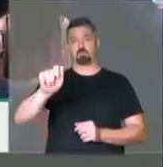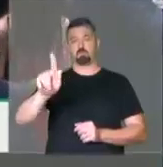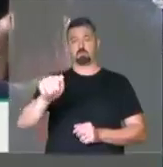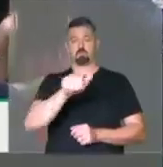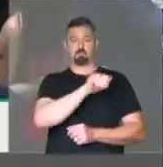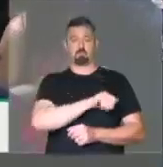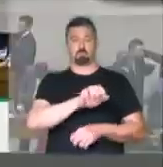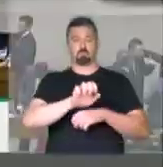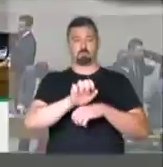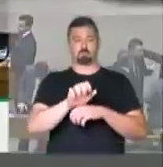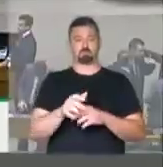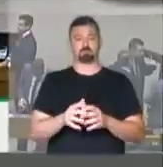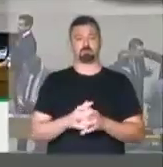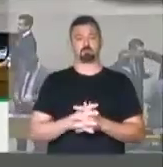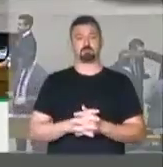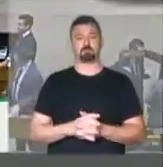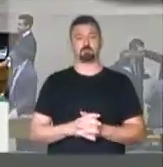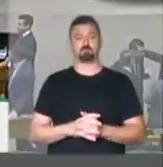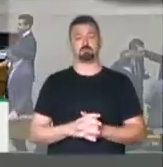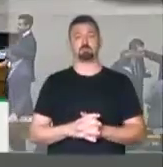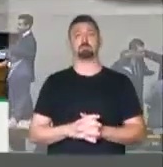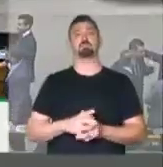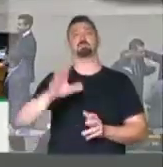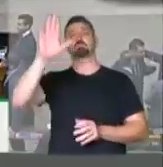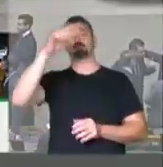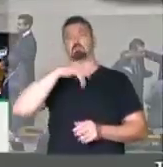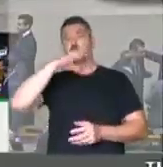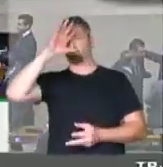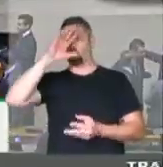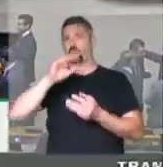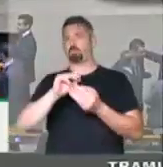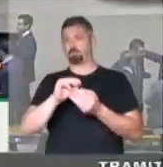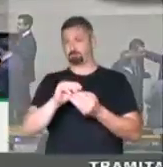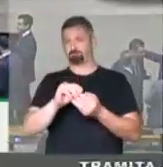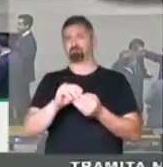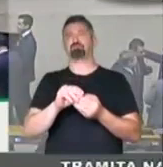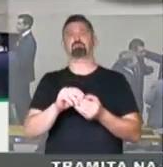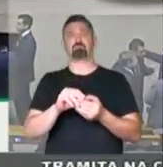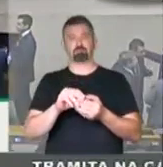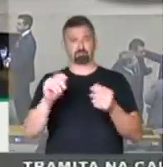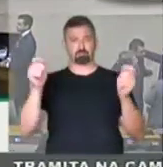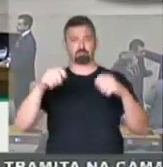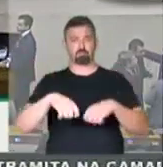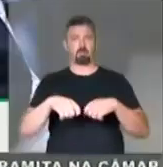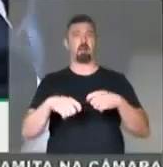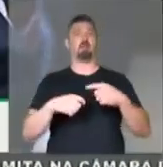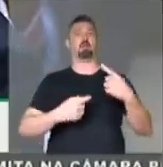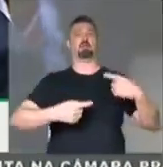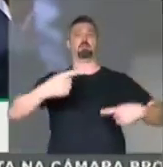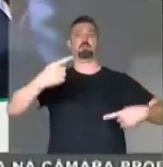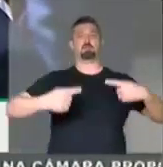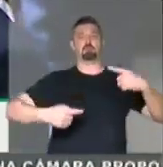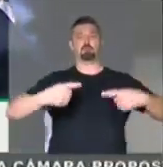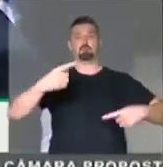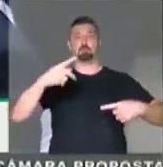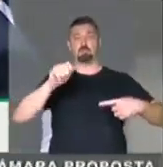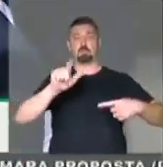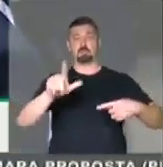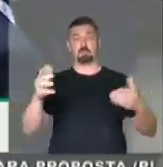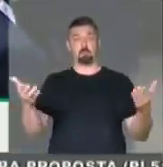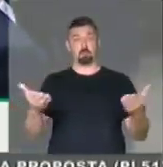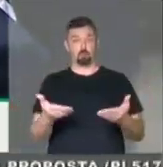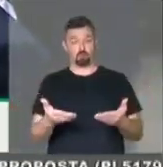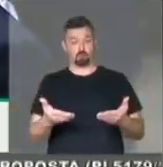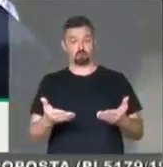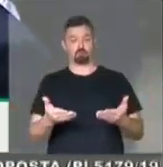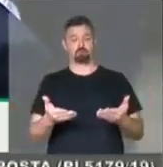Nero. Se dirige à tribuna. Dá para compreender um pouco essa disputa que está havendo no PSL. Porque